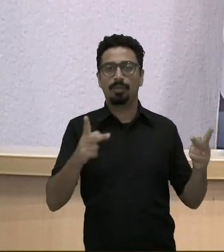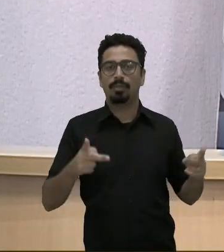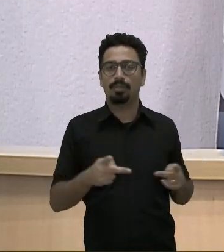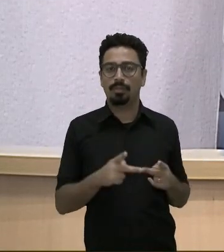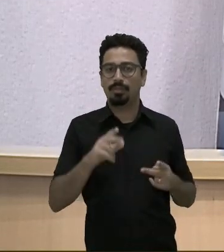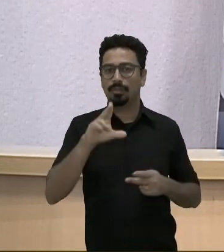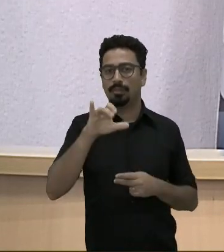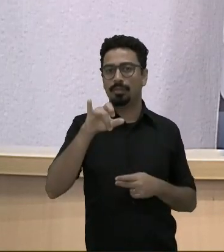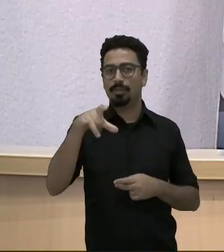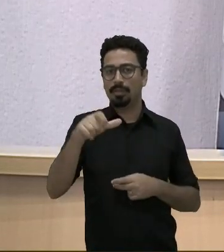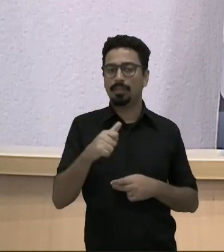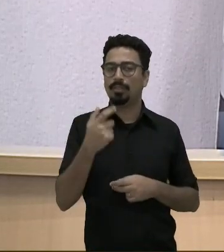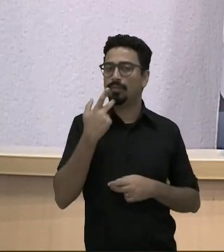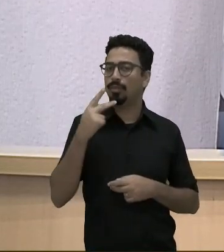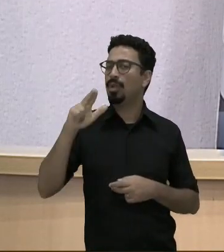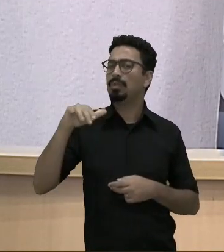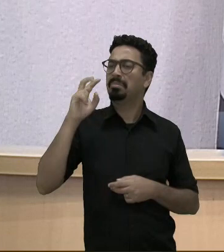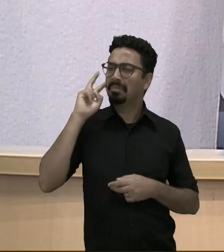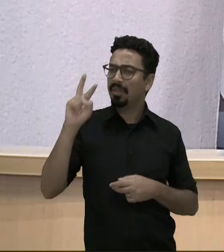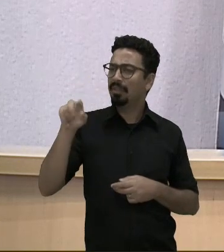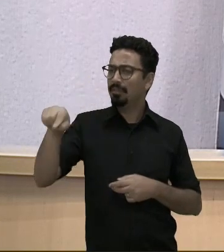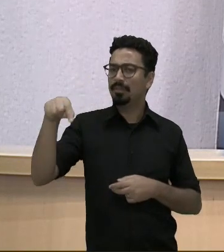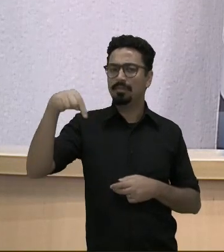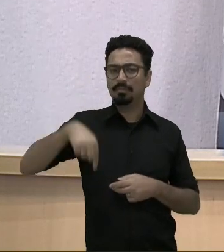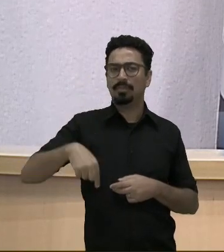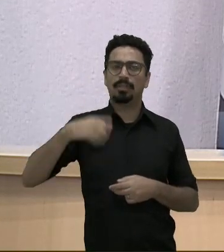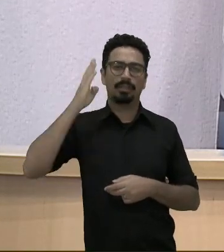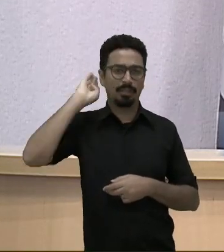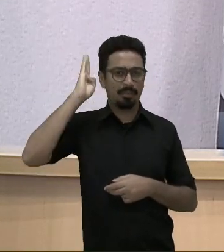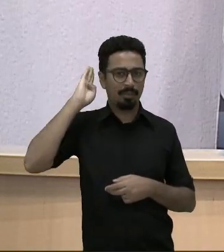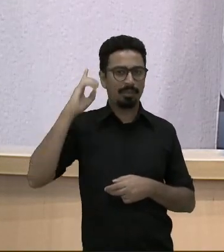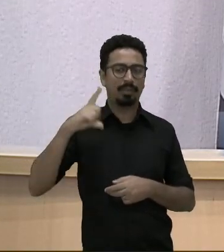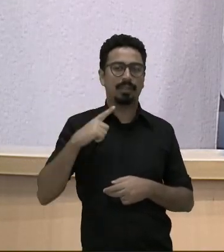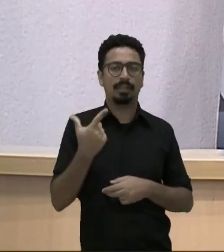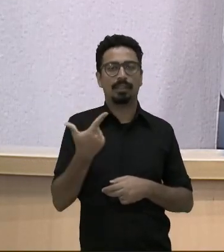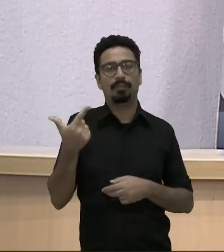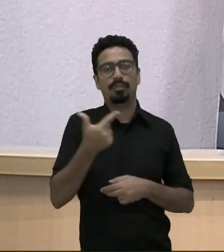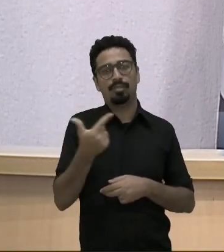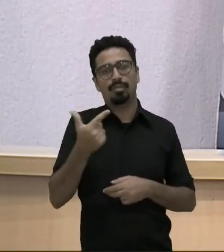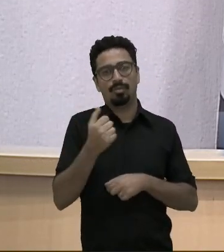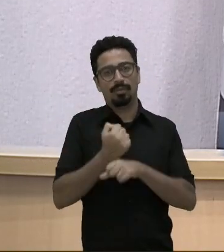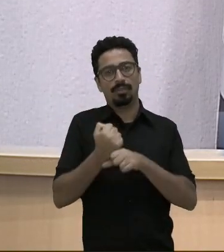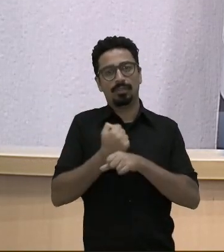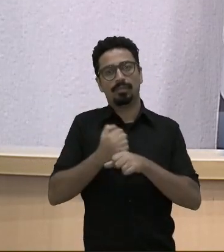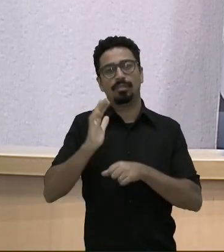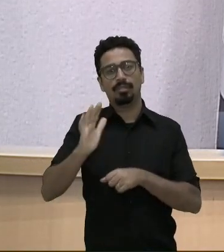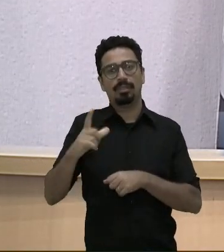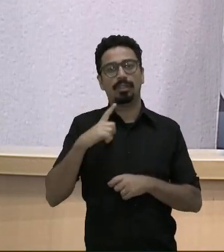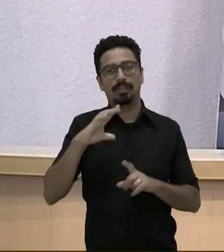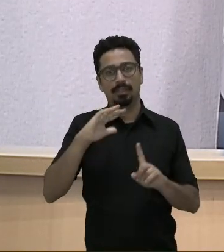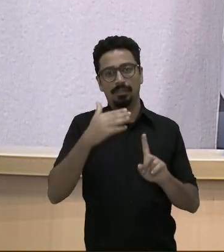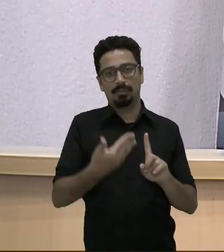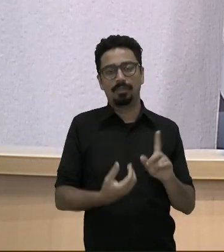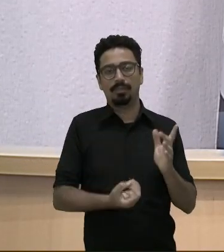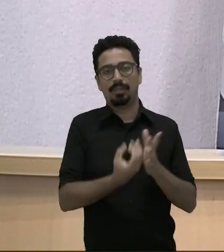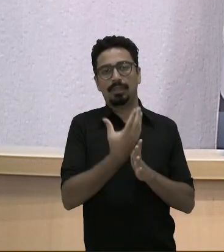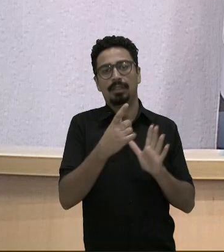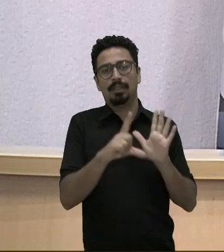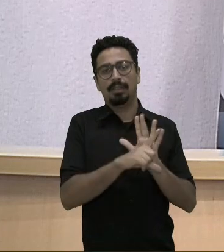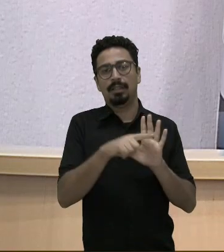oh, gente, nunca viu isso aqui em Taubaté. Já existe há 22 anos. Foi criada essa lei aqui em